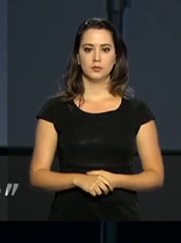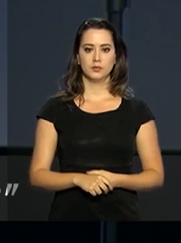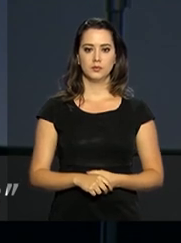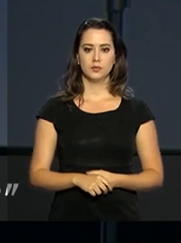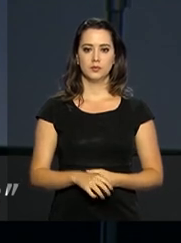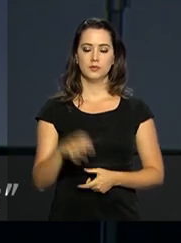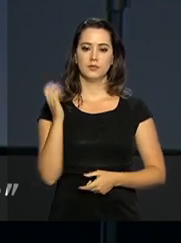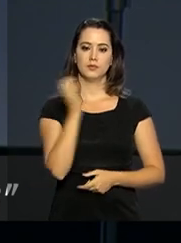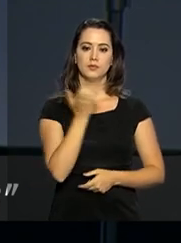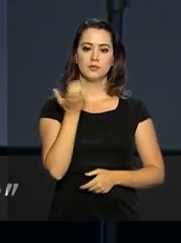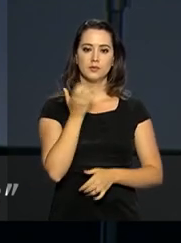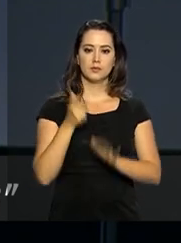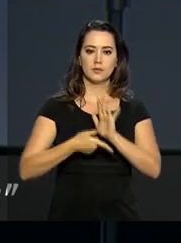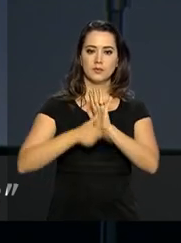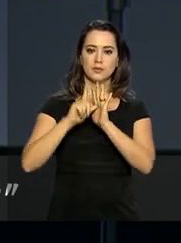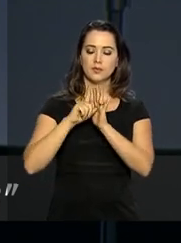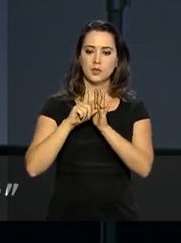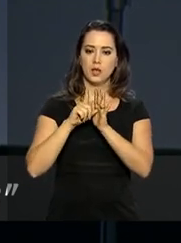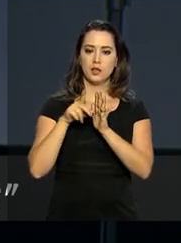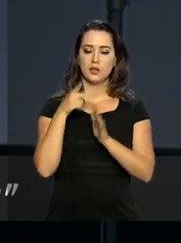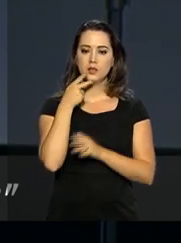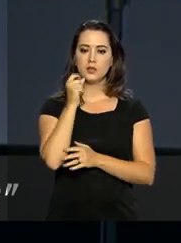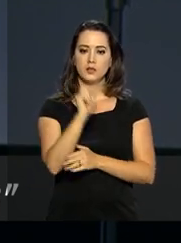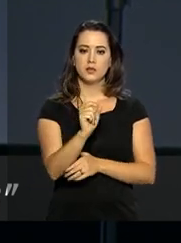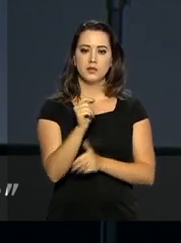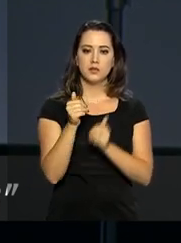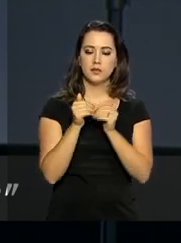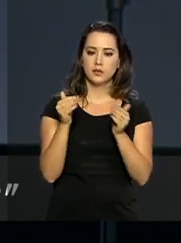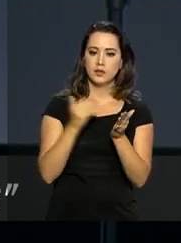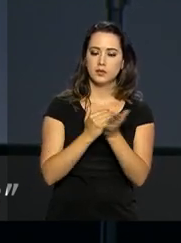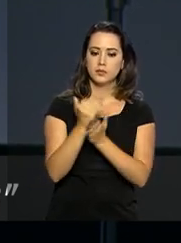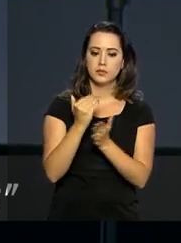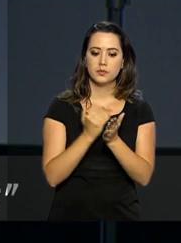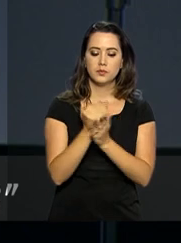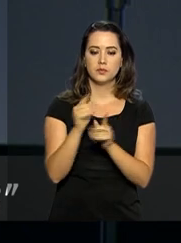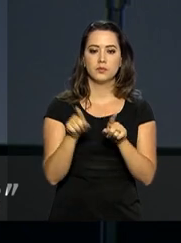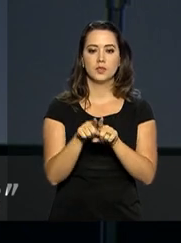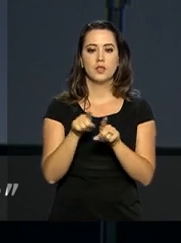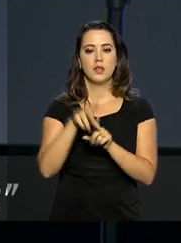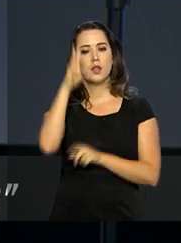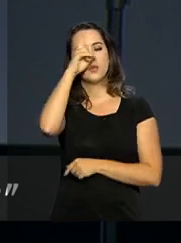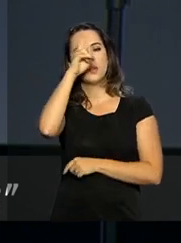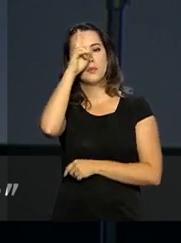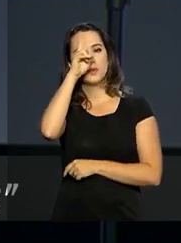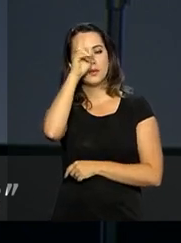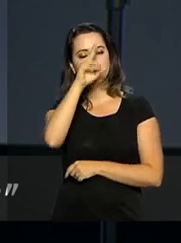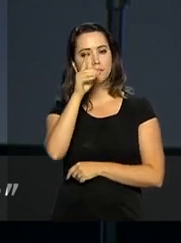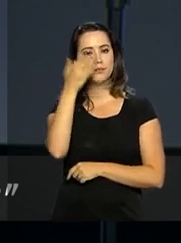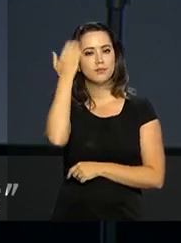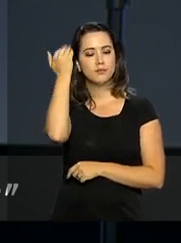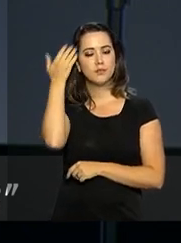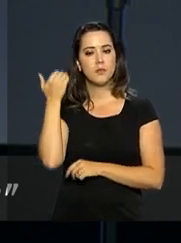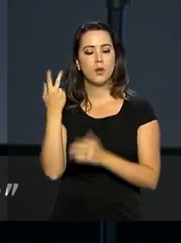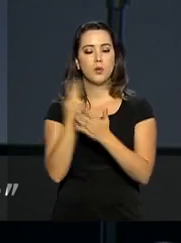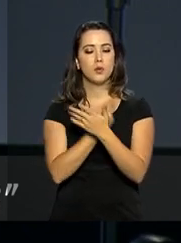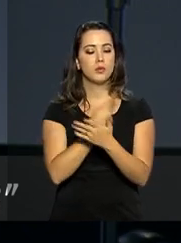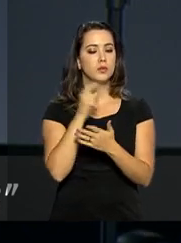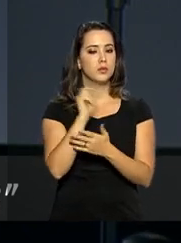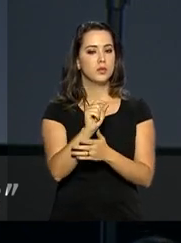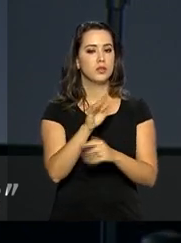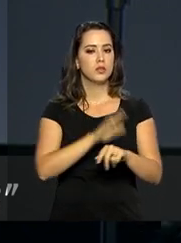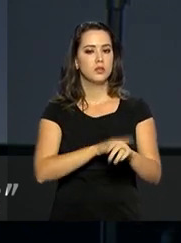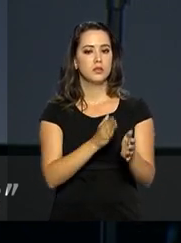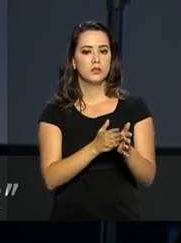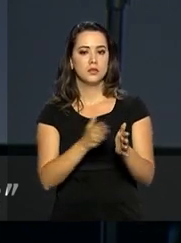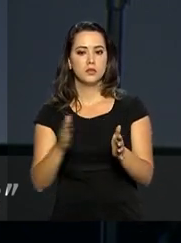E quero, antes, numa preambular, inaugurando a minha fala, eu quero recordar um pouco o que aconteceu ao tempo em que